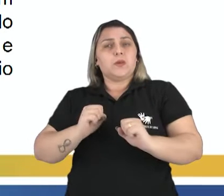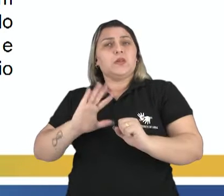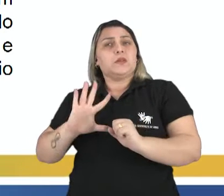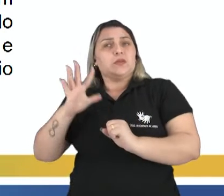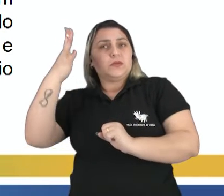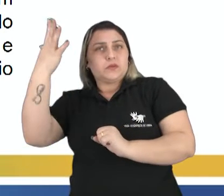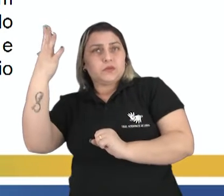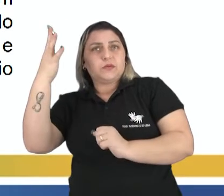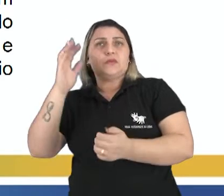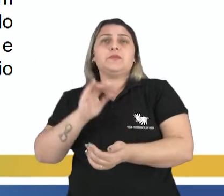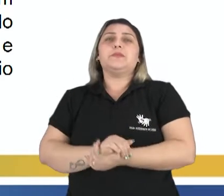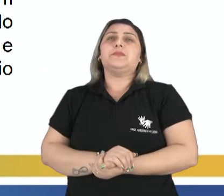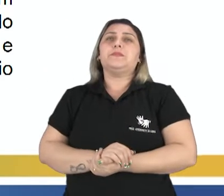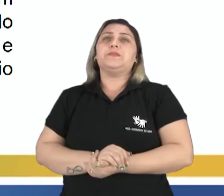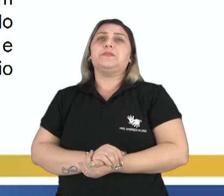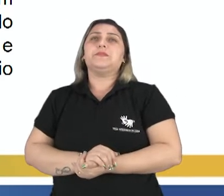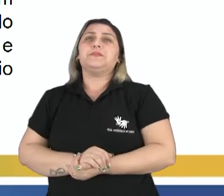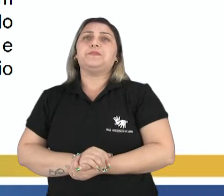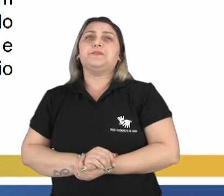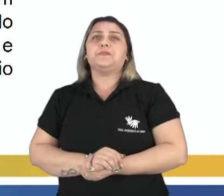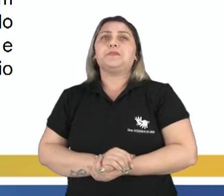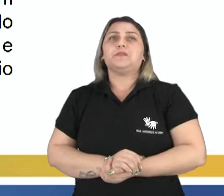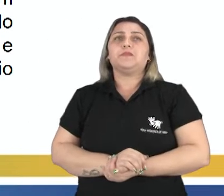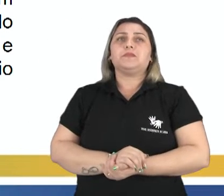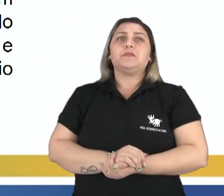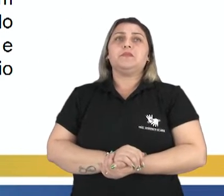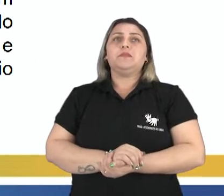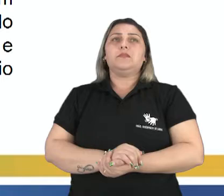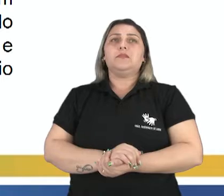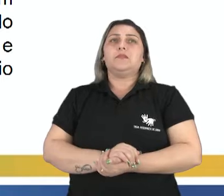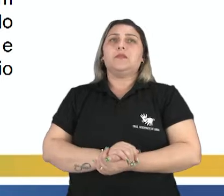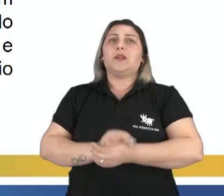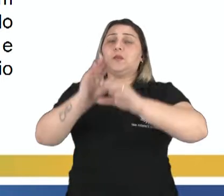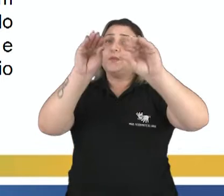entrar, que similaridade passam e